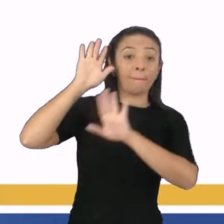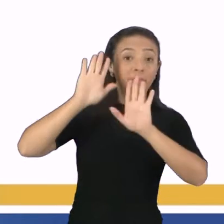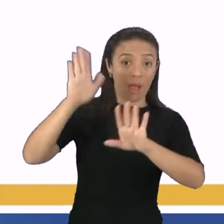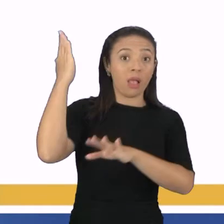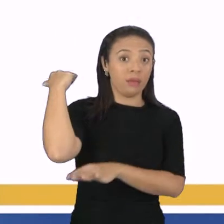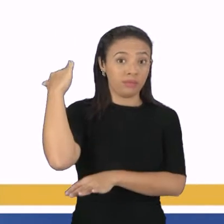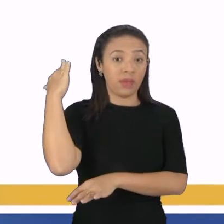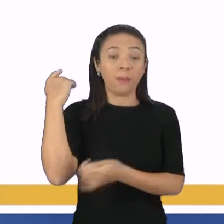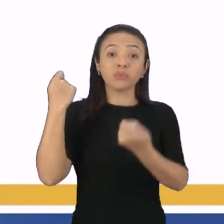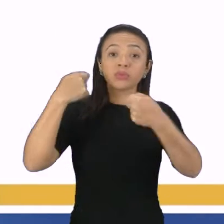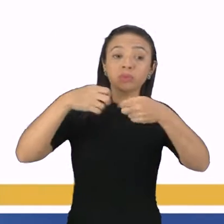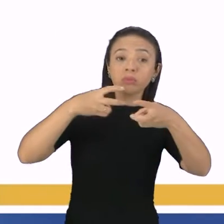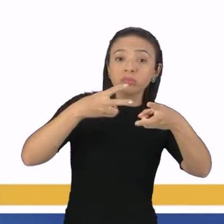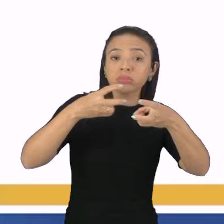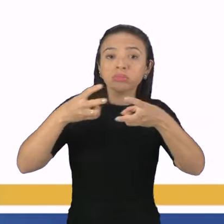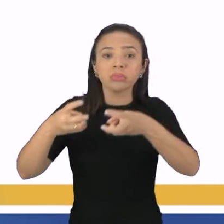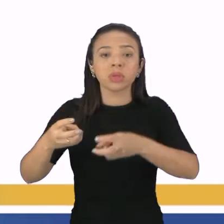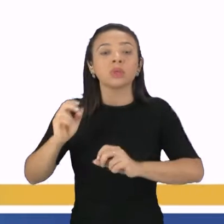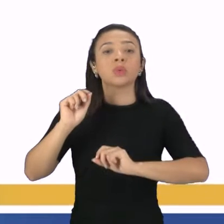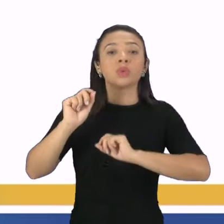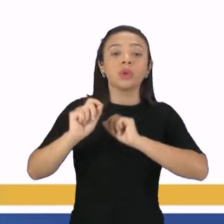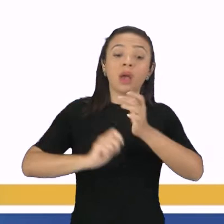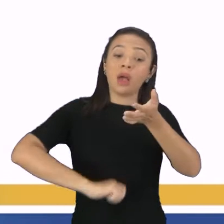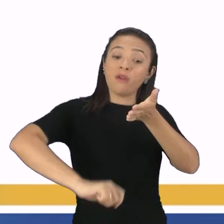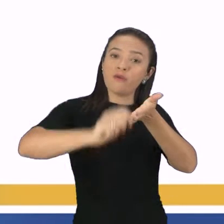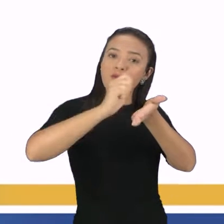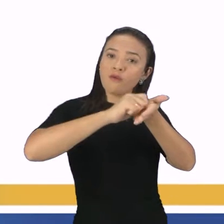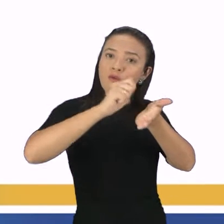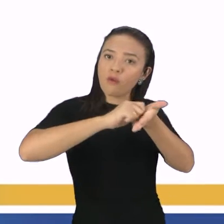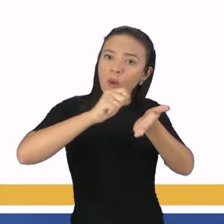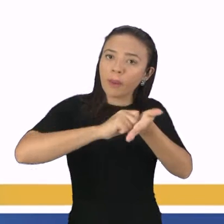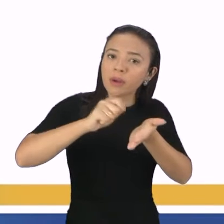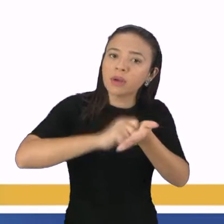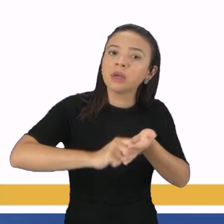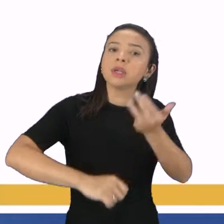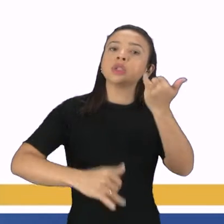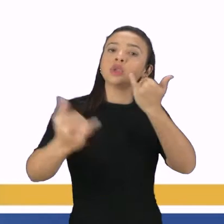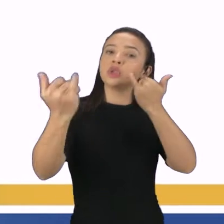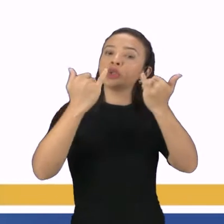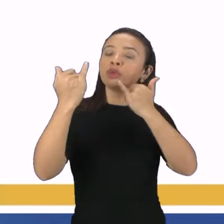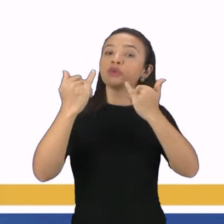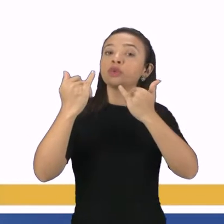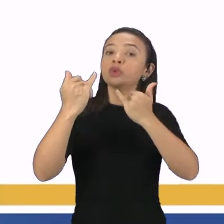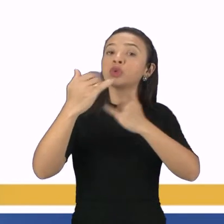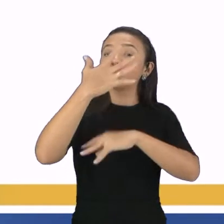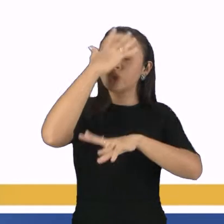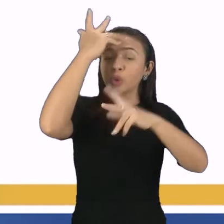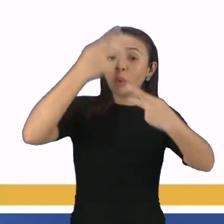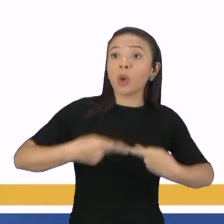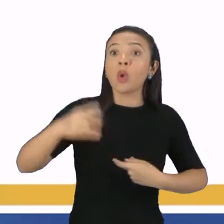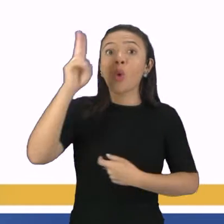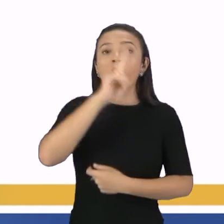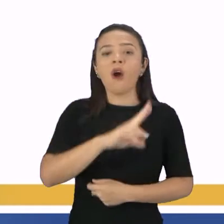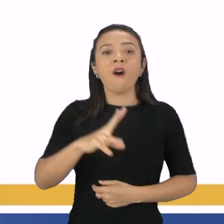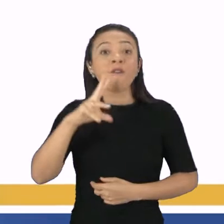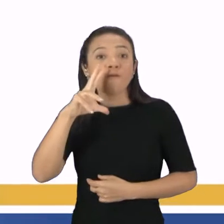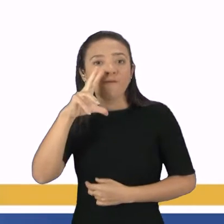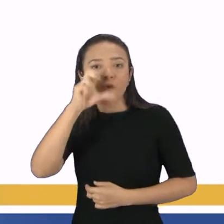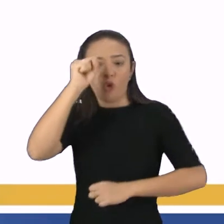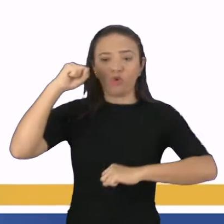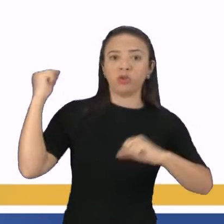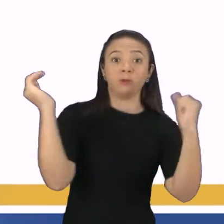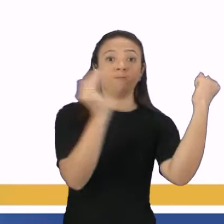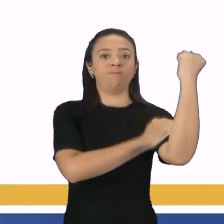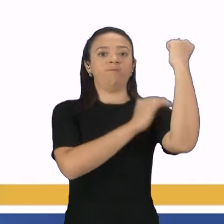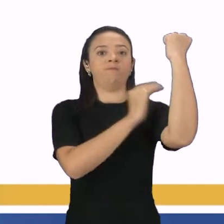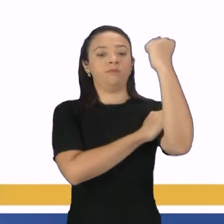período que podemos verificar os primeiros registros da força física humana sendo